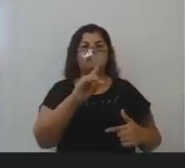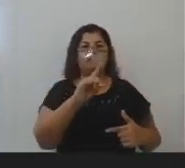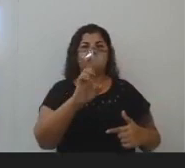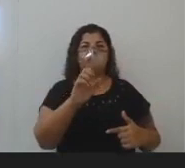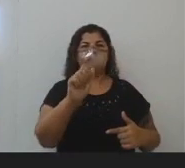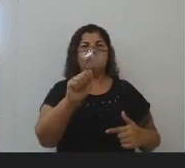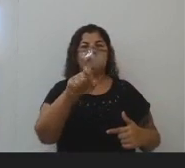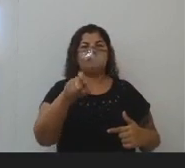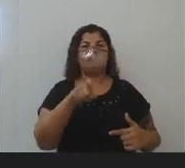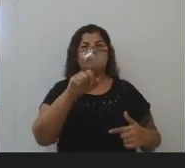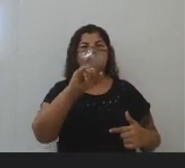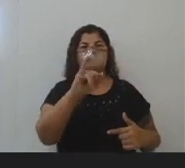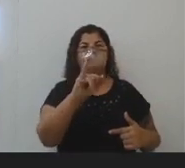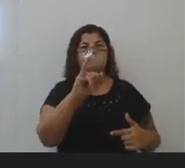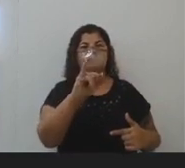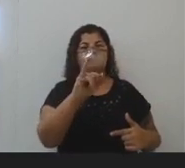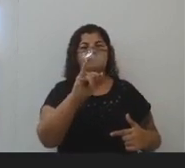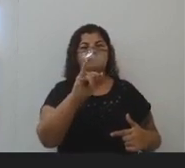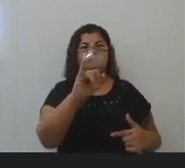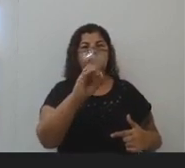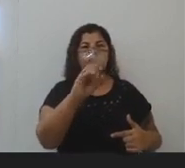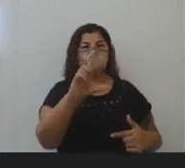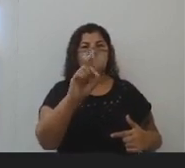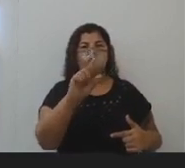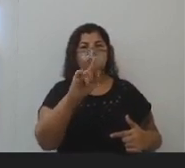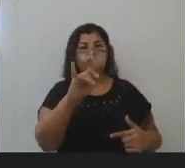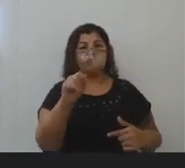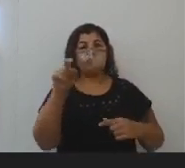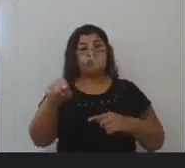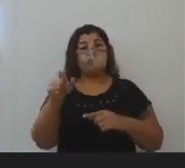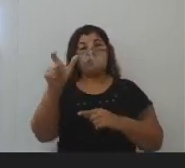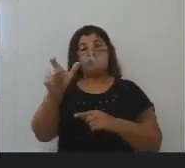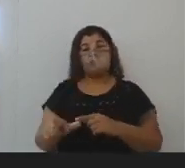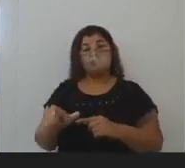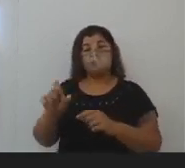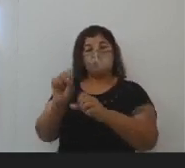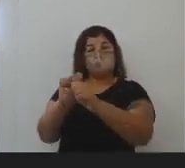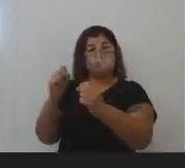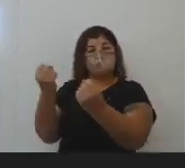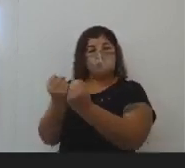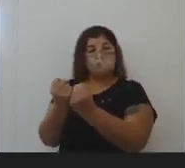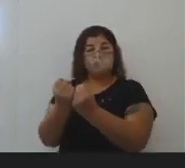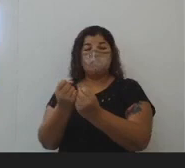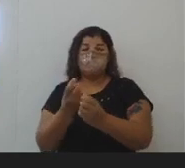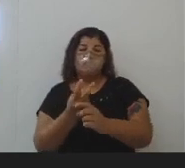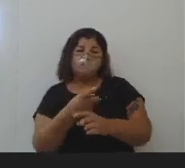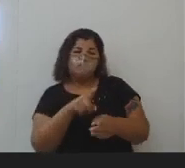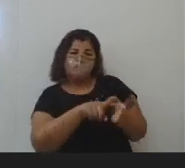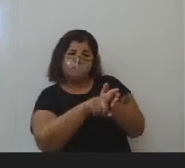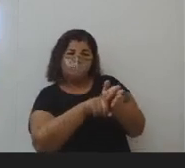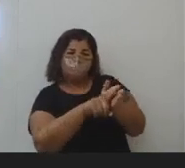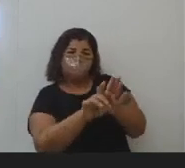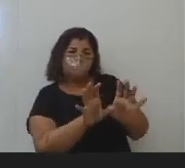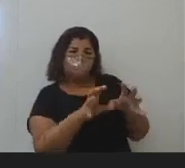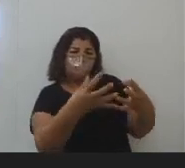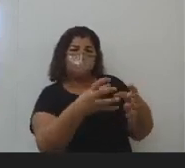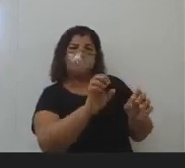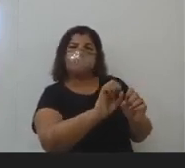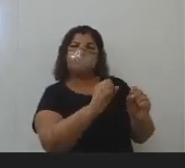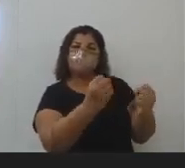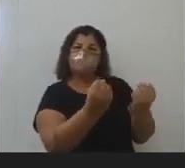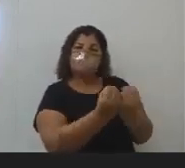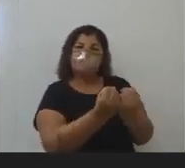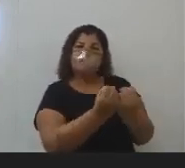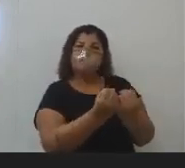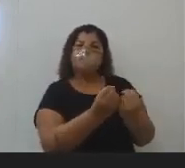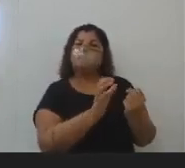que quando um sociólogo ele se determina a observar um determinado grupo social, certo? Ele faz o quê?